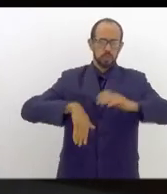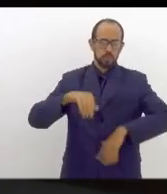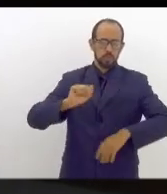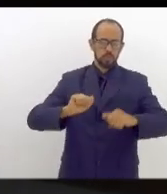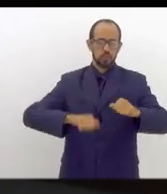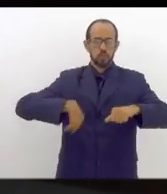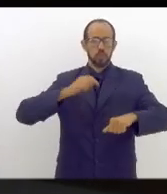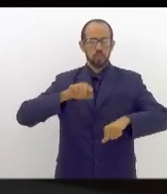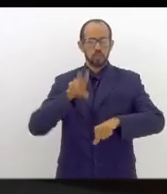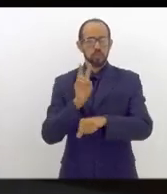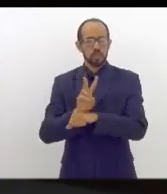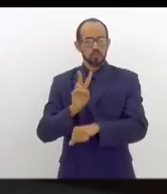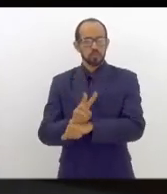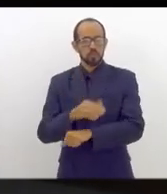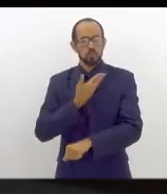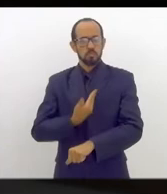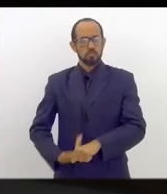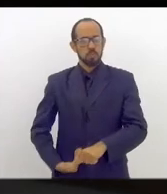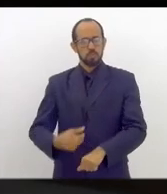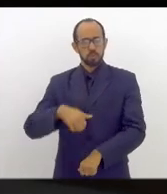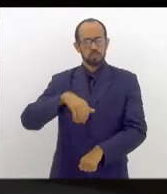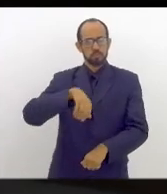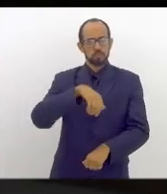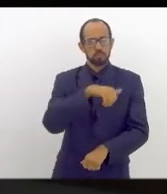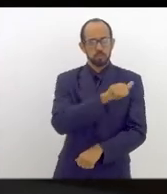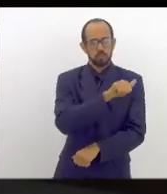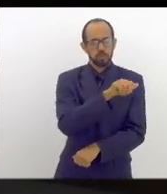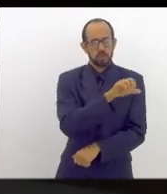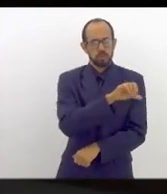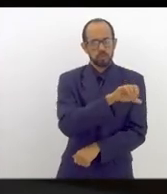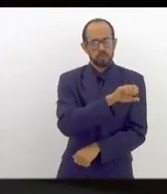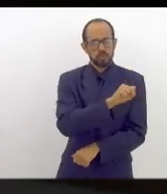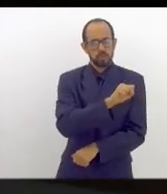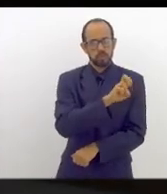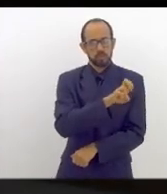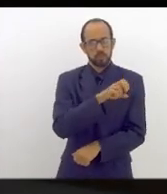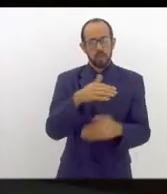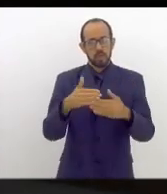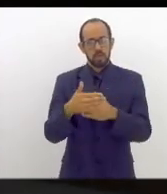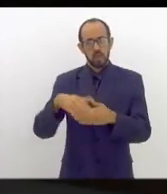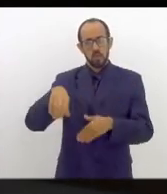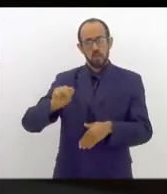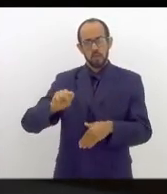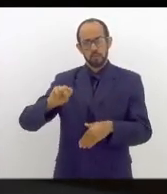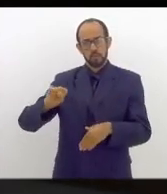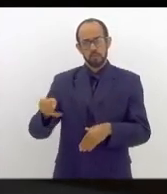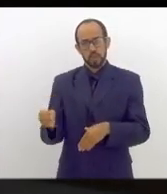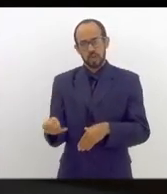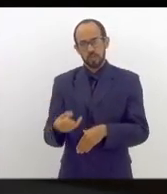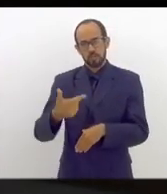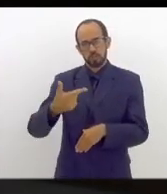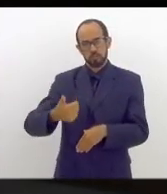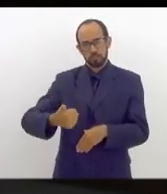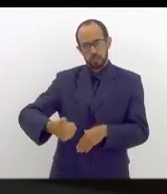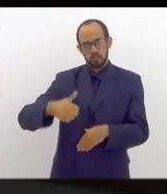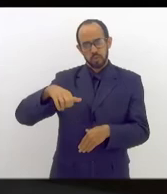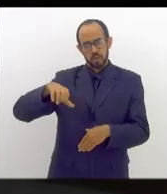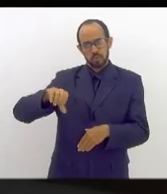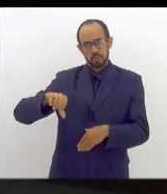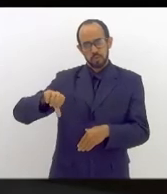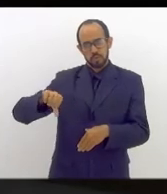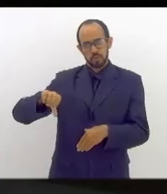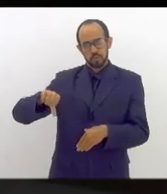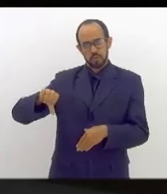posse em 5 de Julho de 1985 permanecendo até 8 de janeiro de 1991 E também